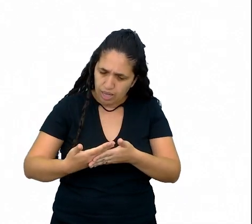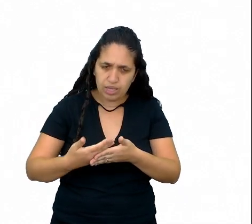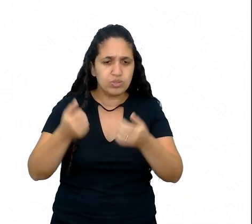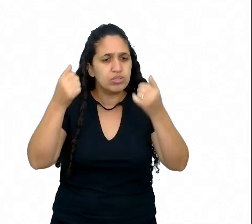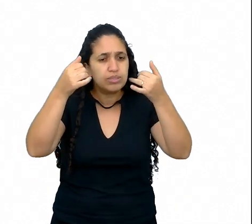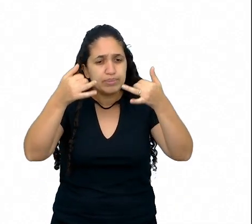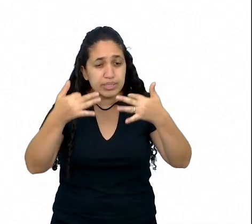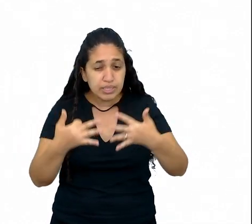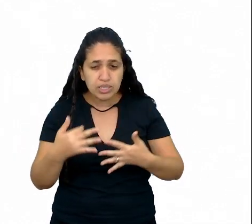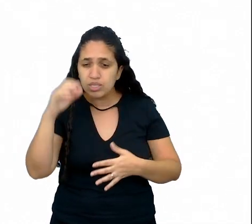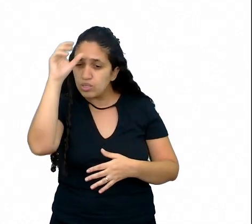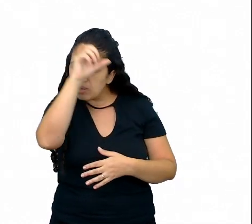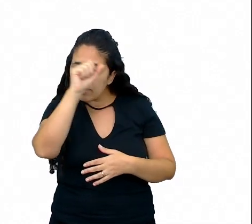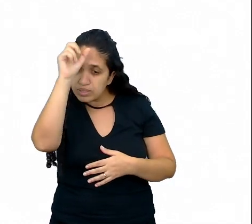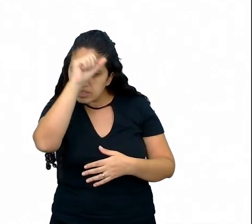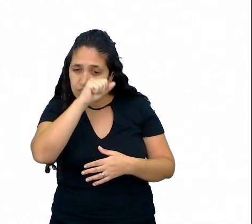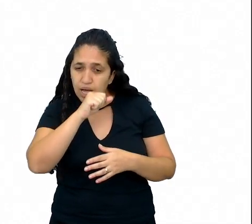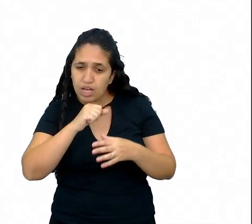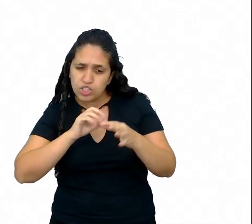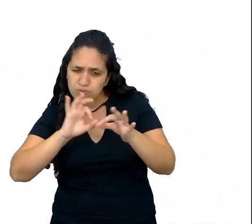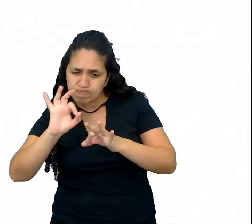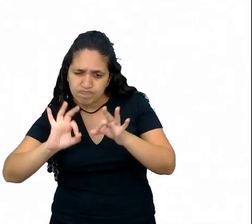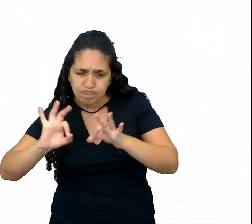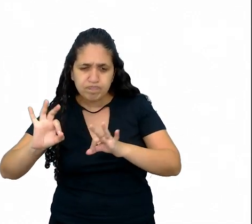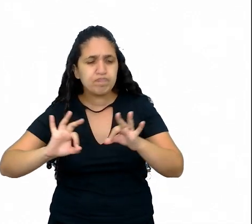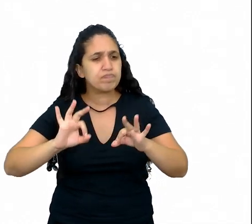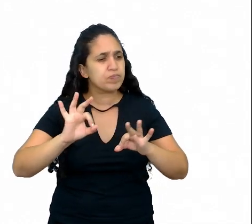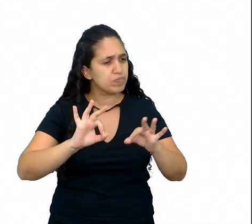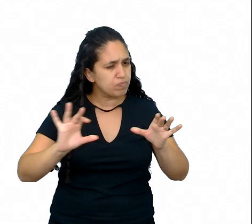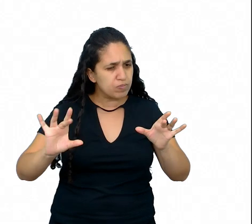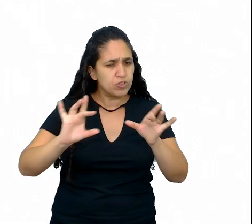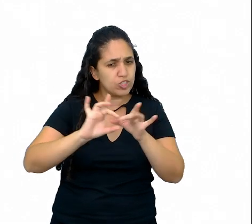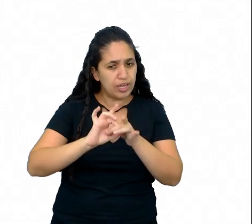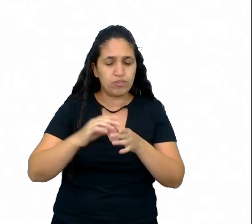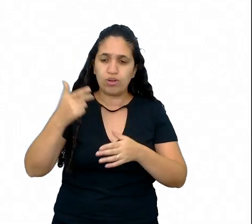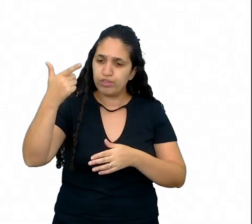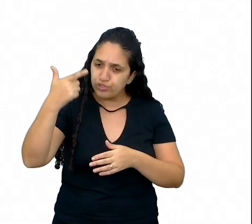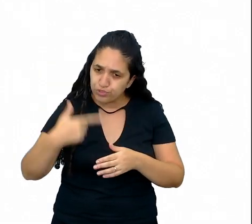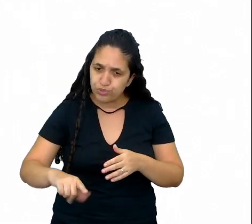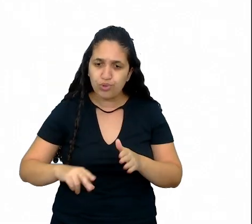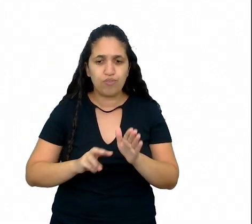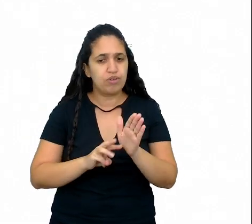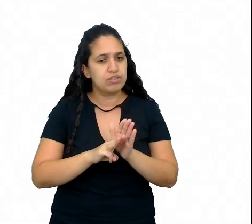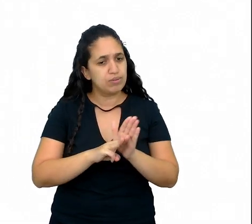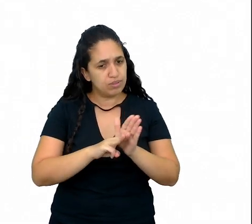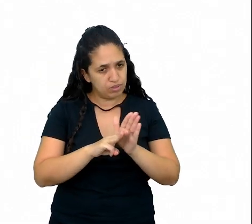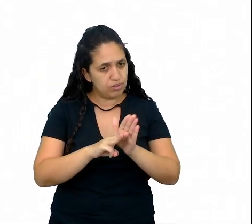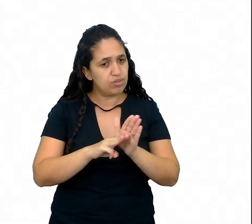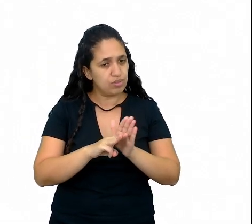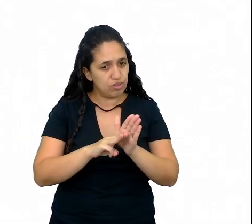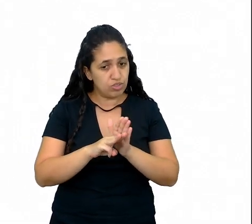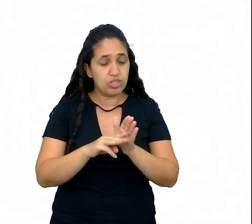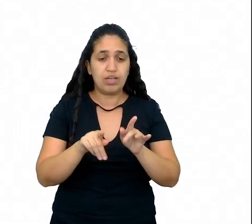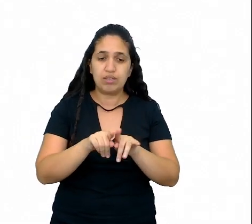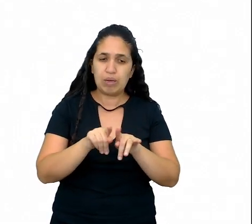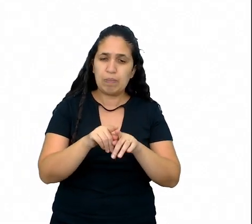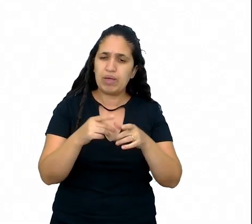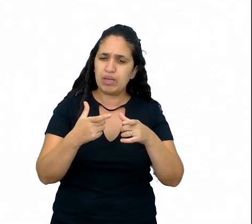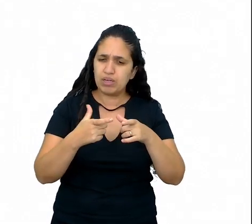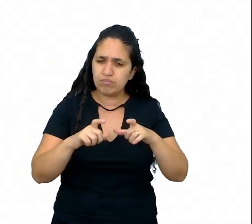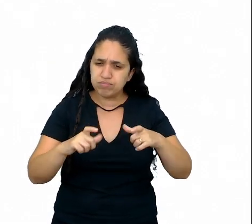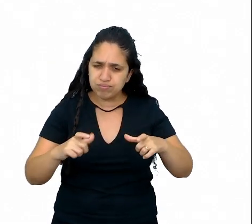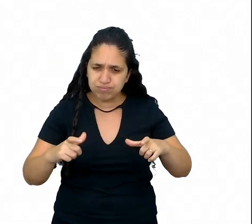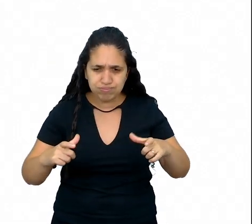baseada em projetos, aqui a gente retoma também de novo essa metodologia, né, e a gente amplia um pouco